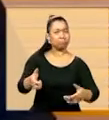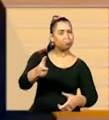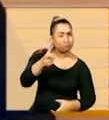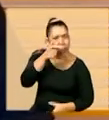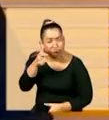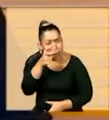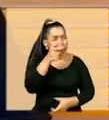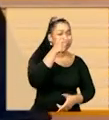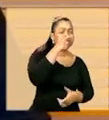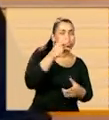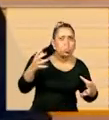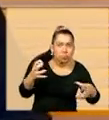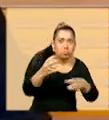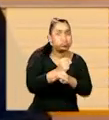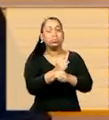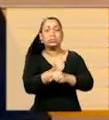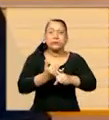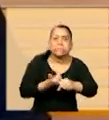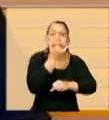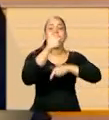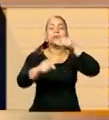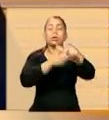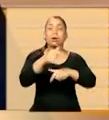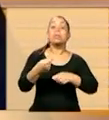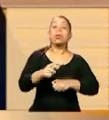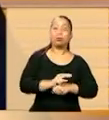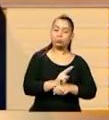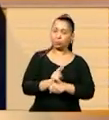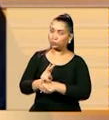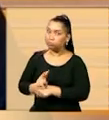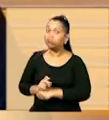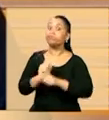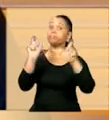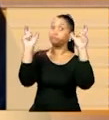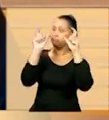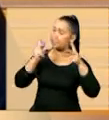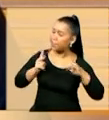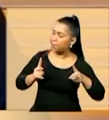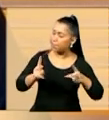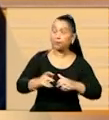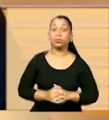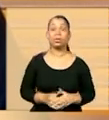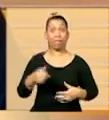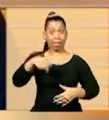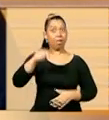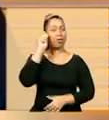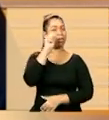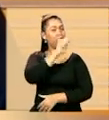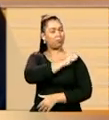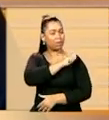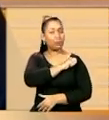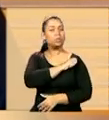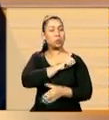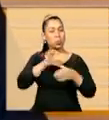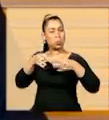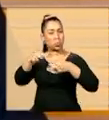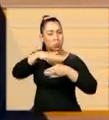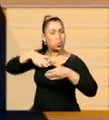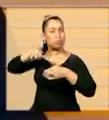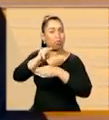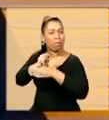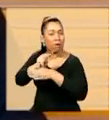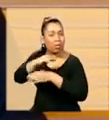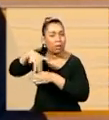E quando a gente vê os números de acidentes do trabalho, é preciso ter vigilância e atenção constante. Aqui em São José do Rio Preto, uma